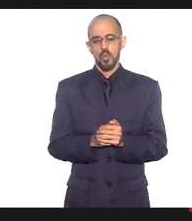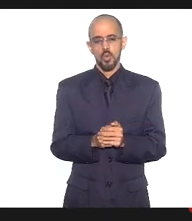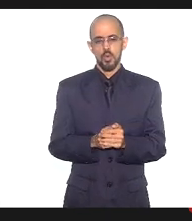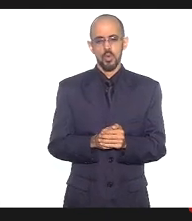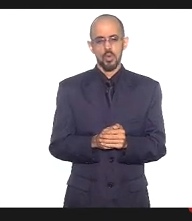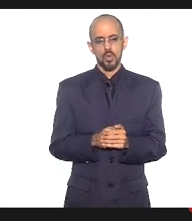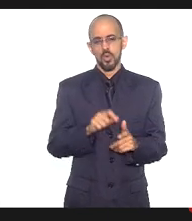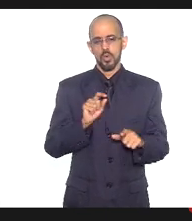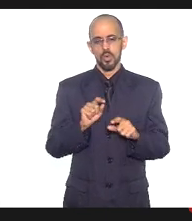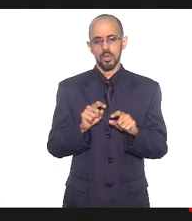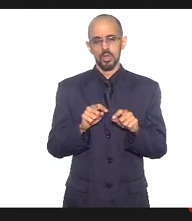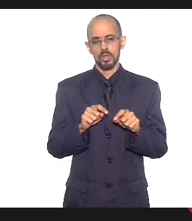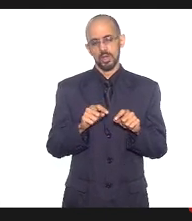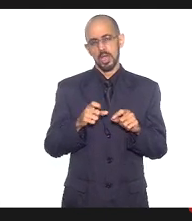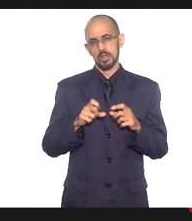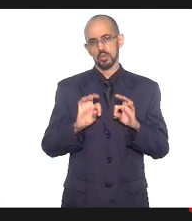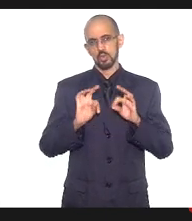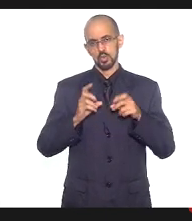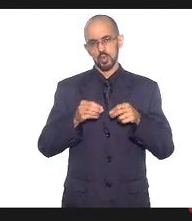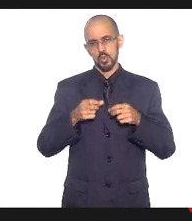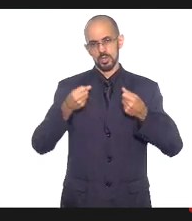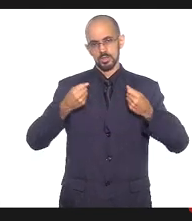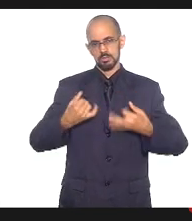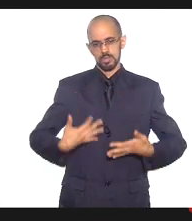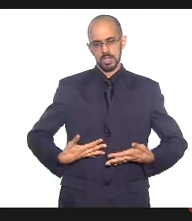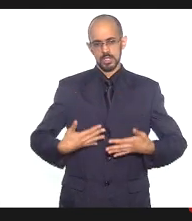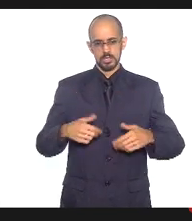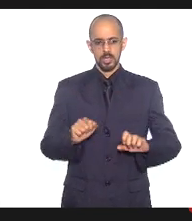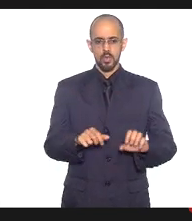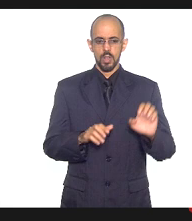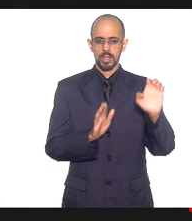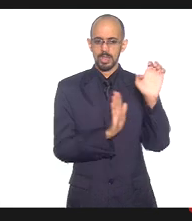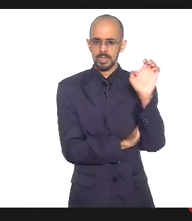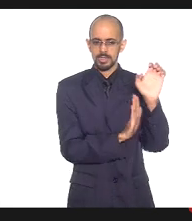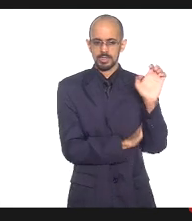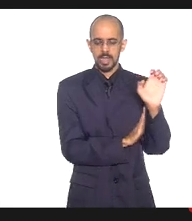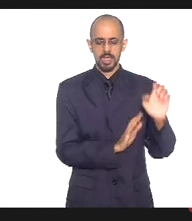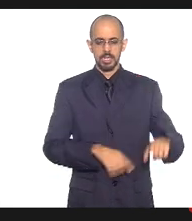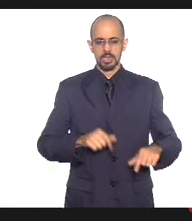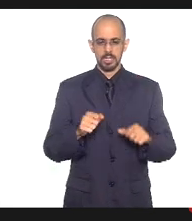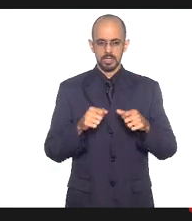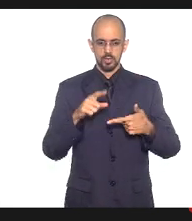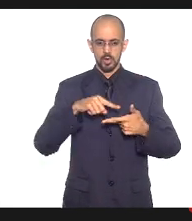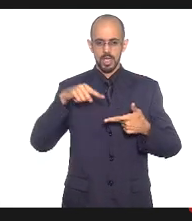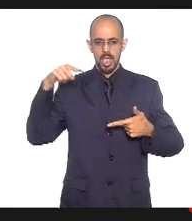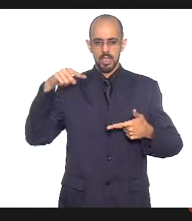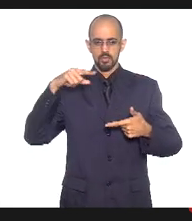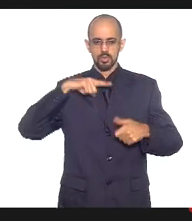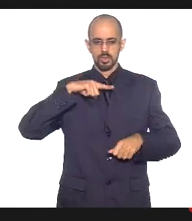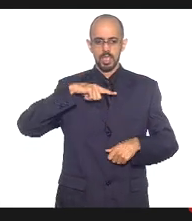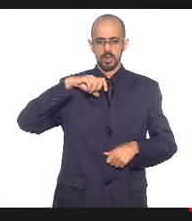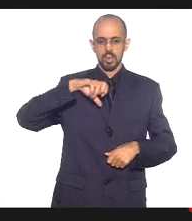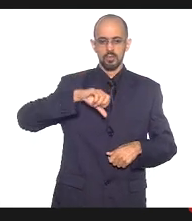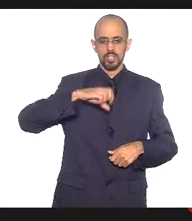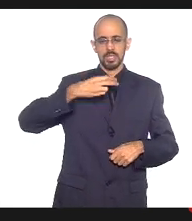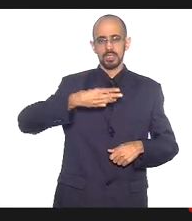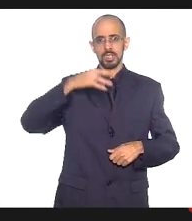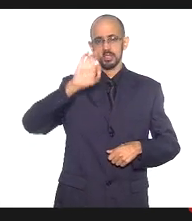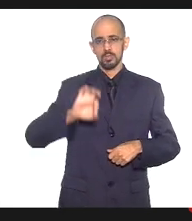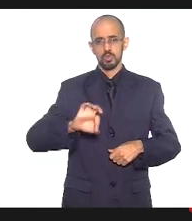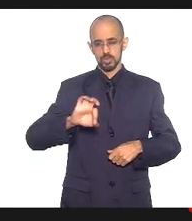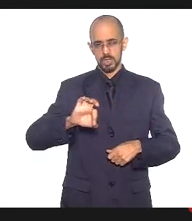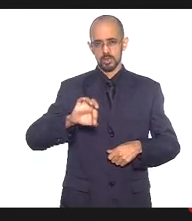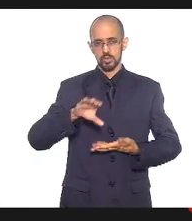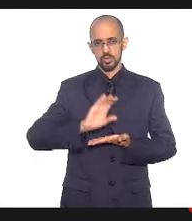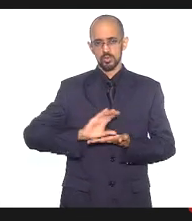estou implementando aqui para os senhores, na parte esquerda do gráfico, 93% dos investimentos feitos